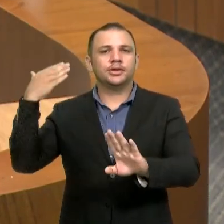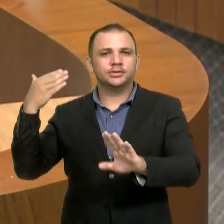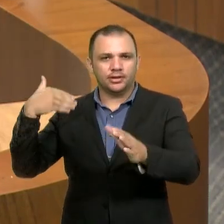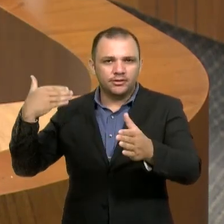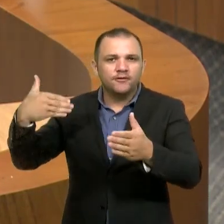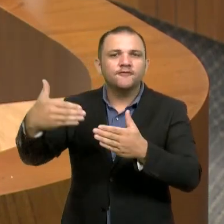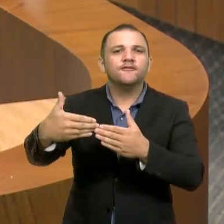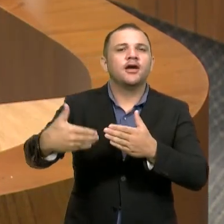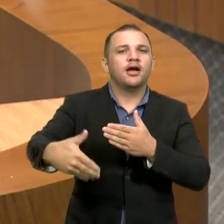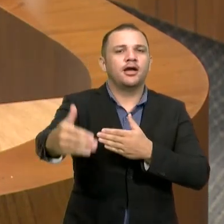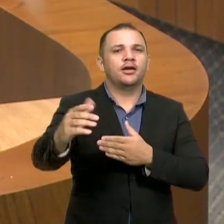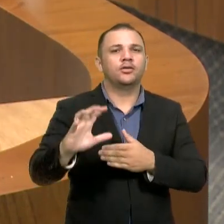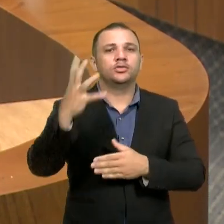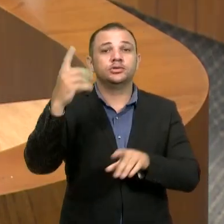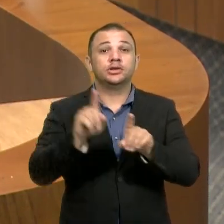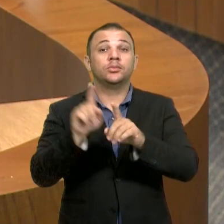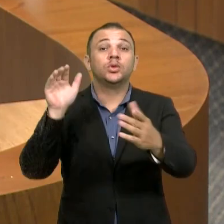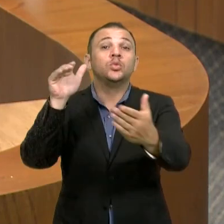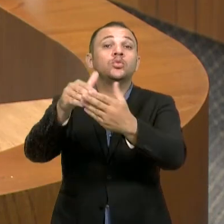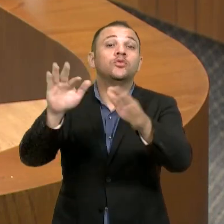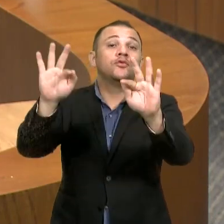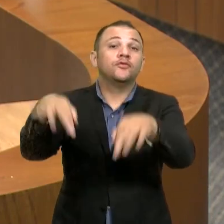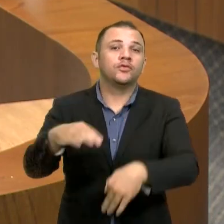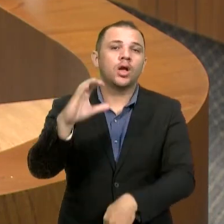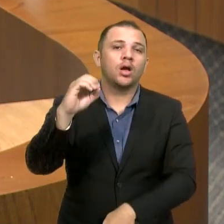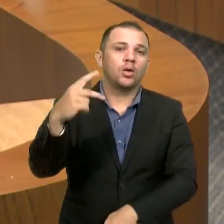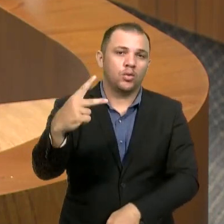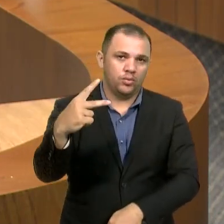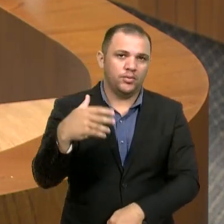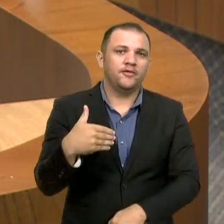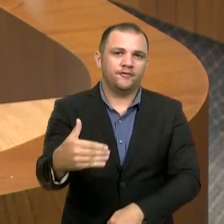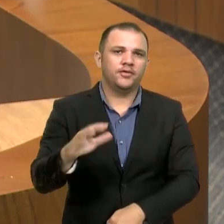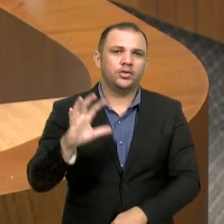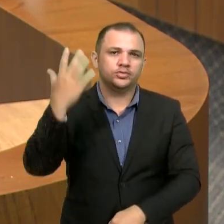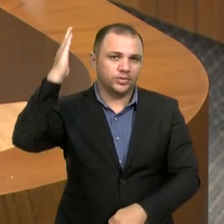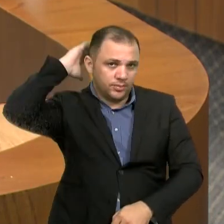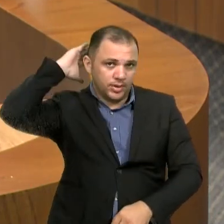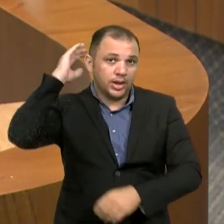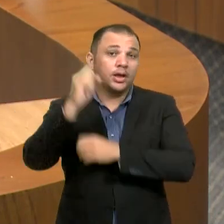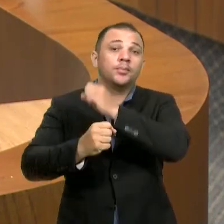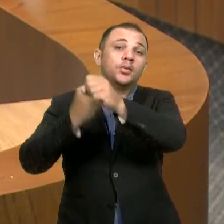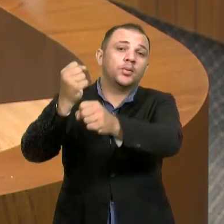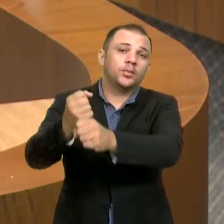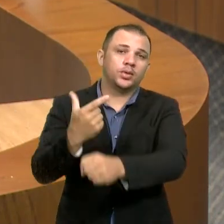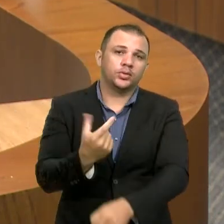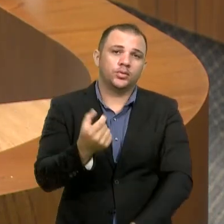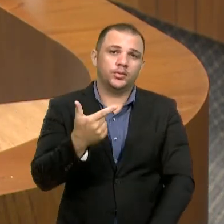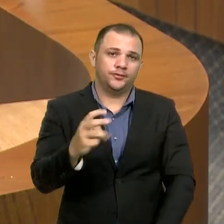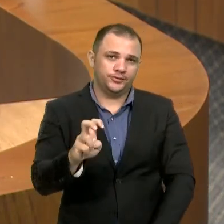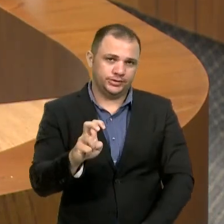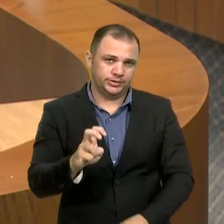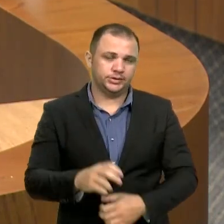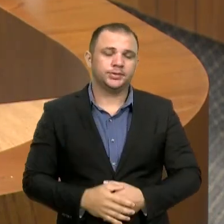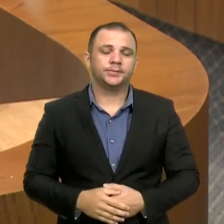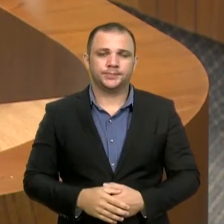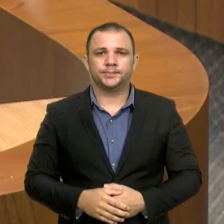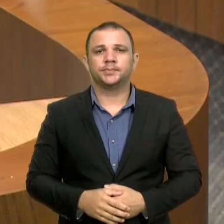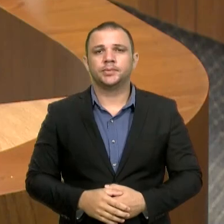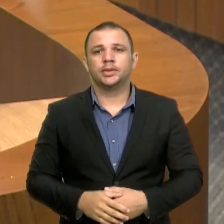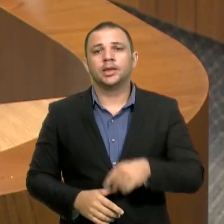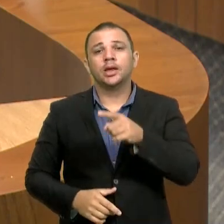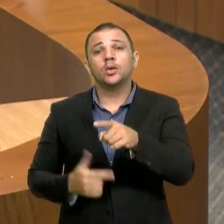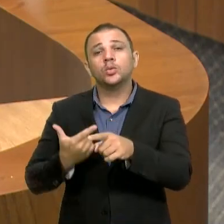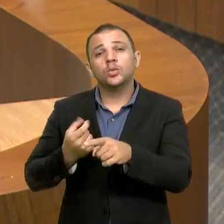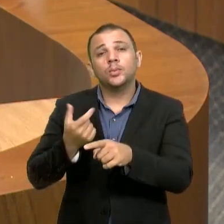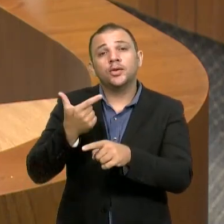culminarão com a COP que acontecerá no Pará em 2025, que é um desdobramento, né,